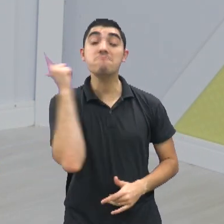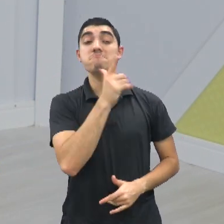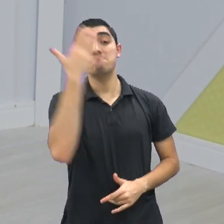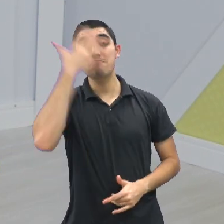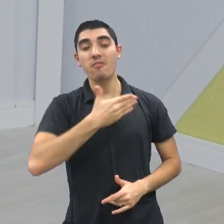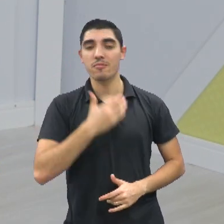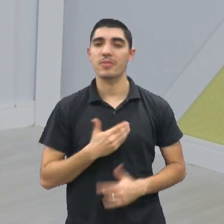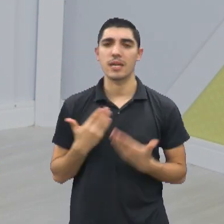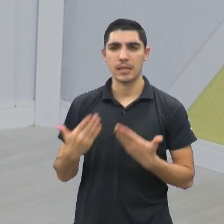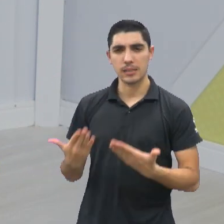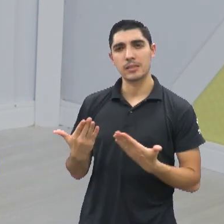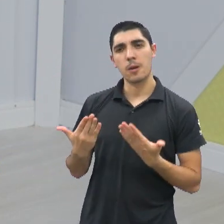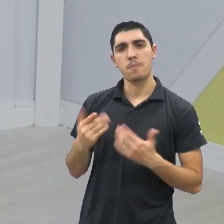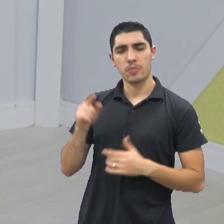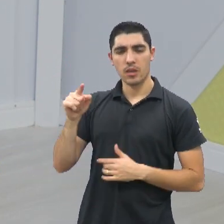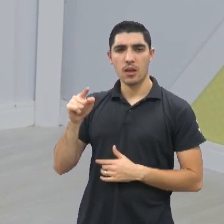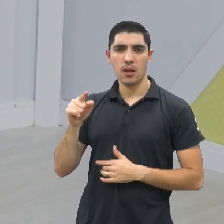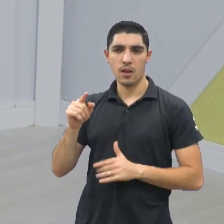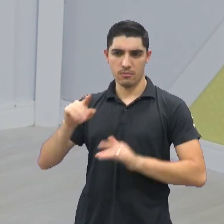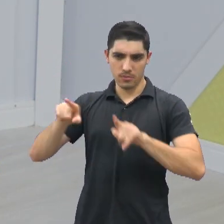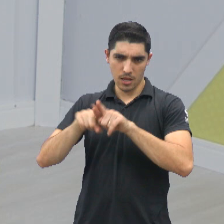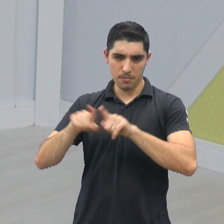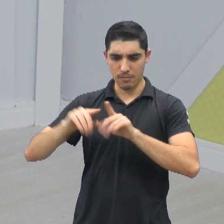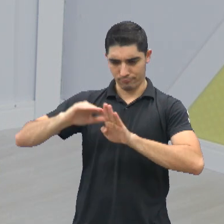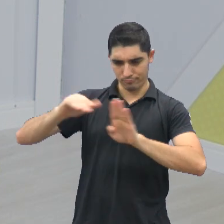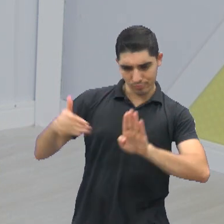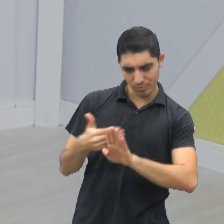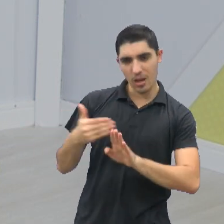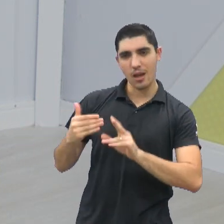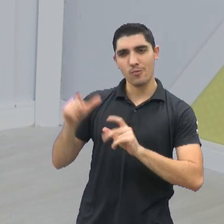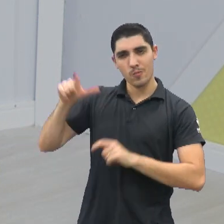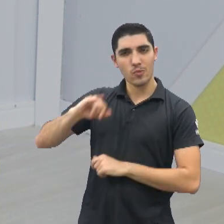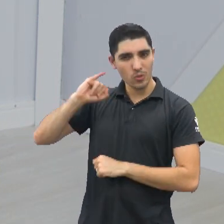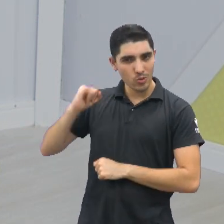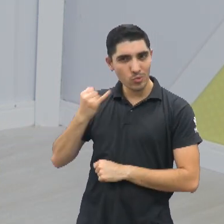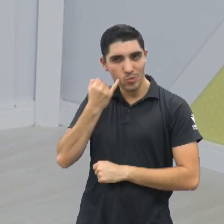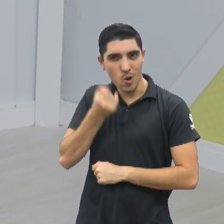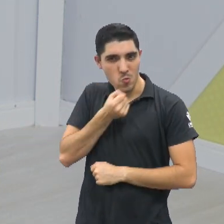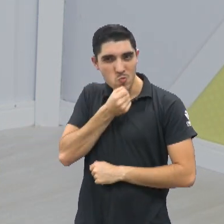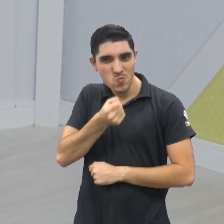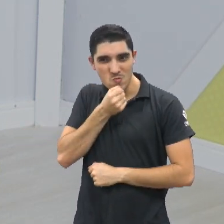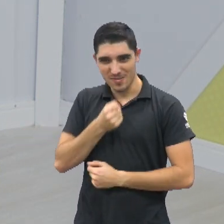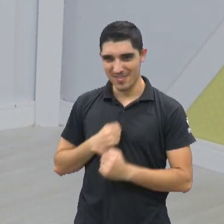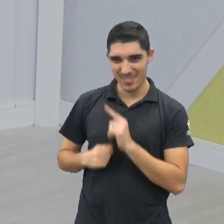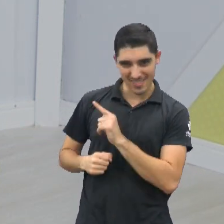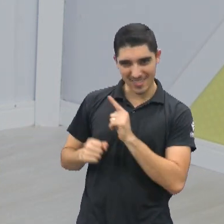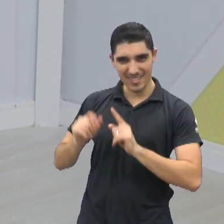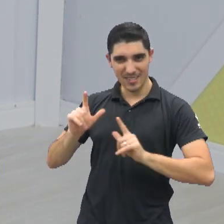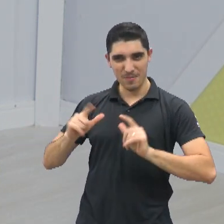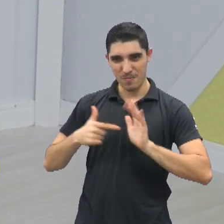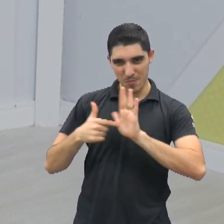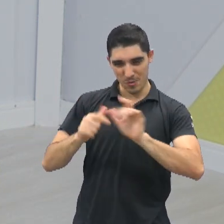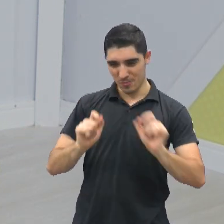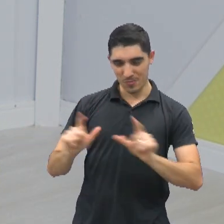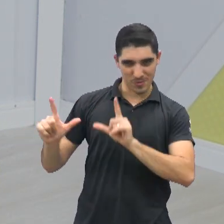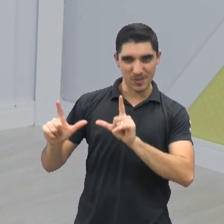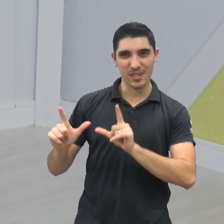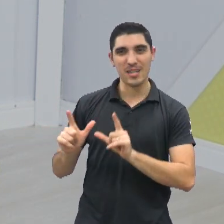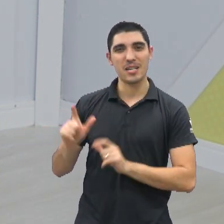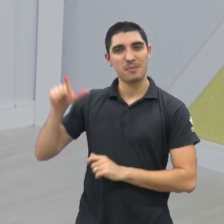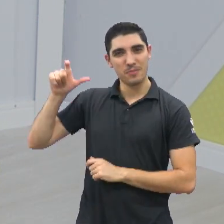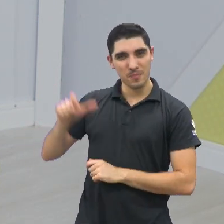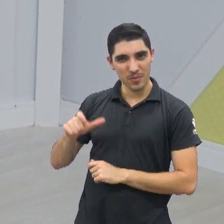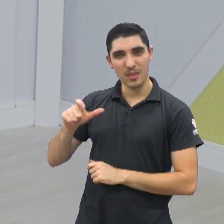dentro da da fora da entrevista né o nosso repórter Joãozinho que tava ali comandando o programa parada dos esportes dos